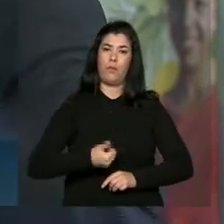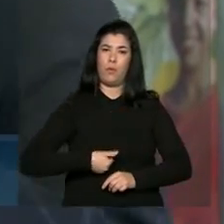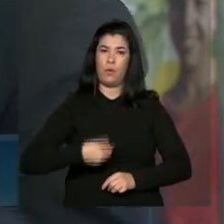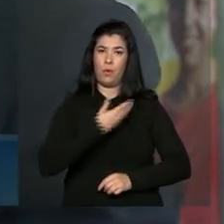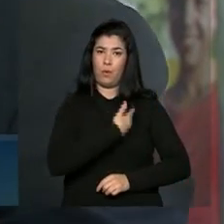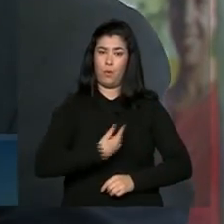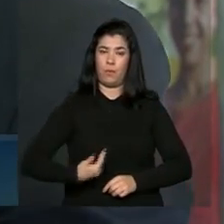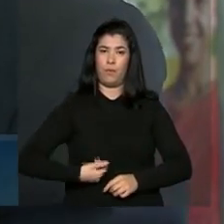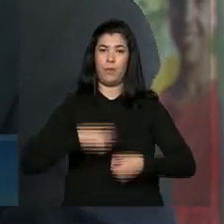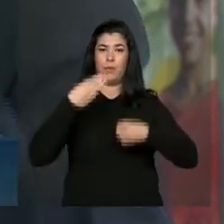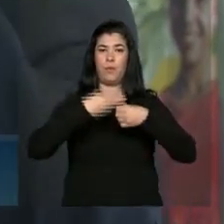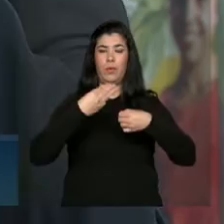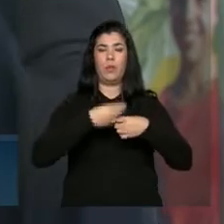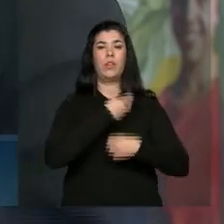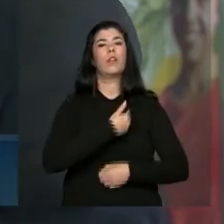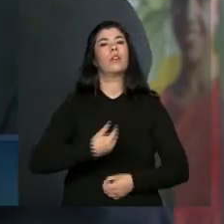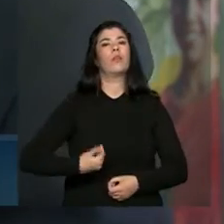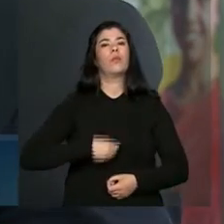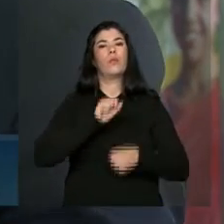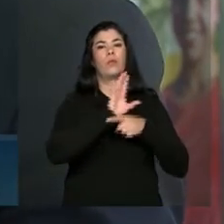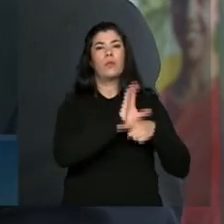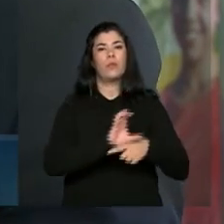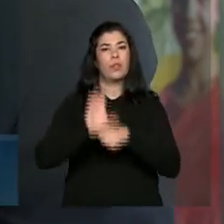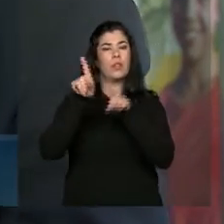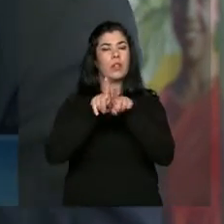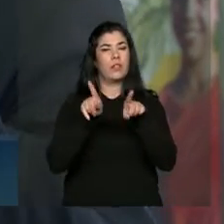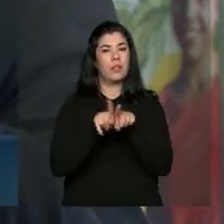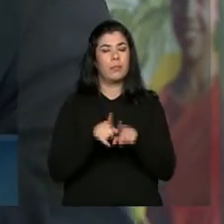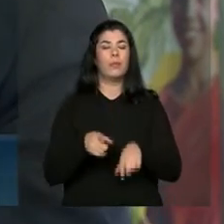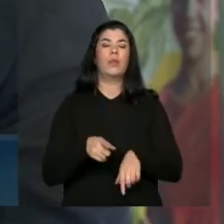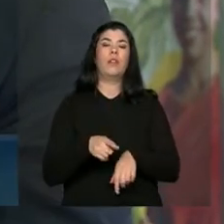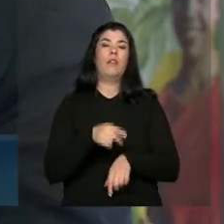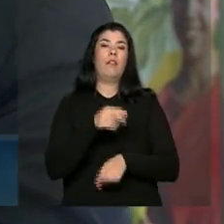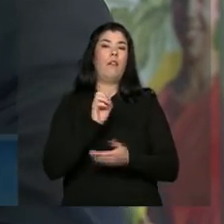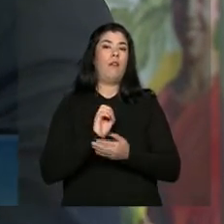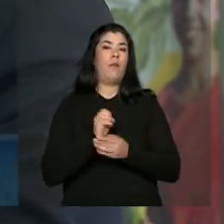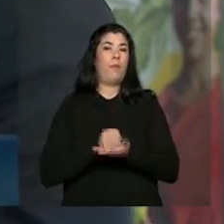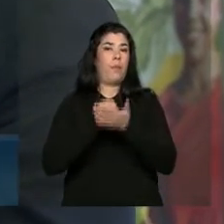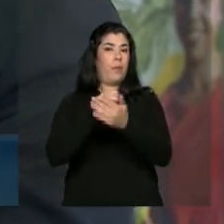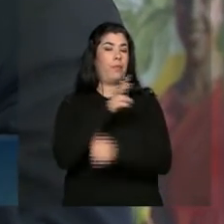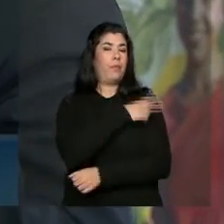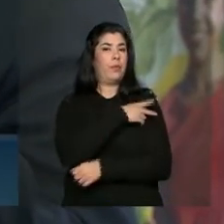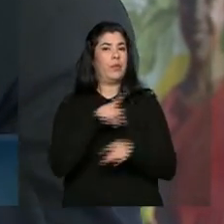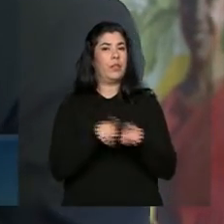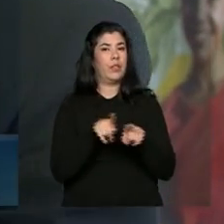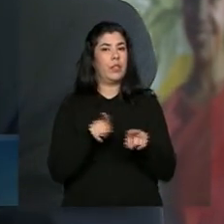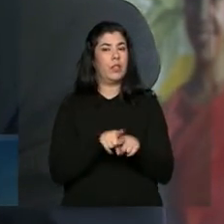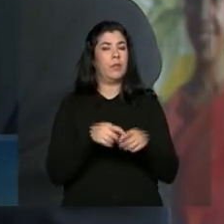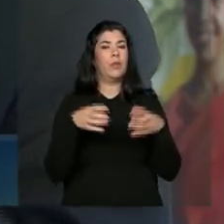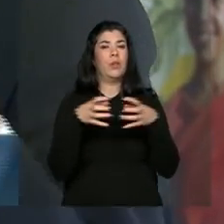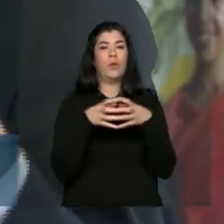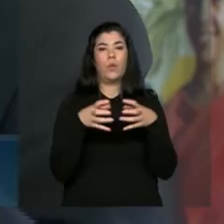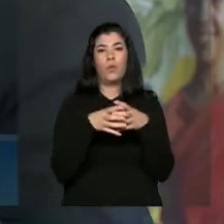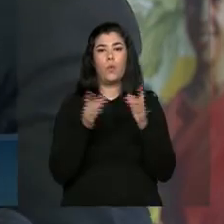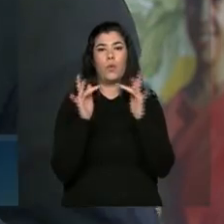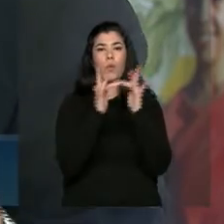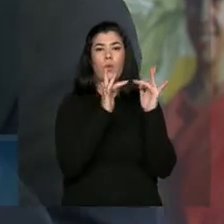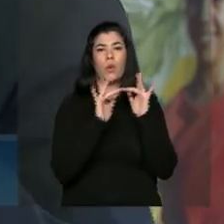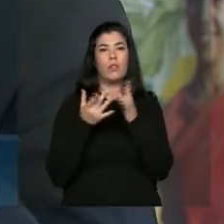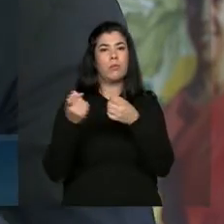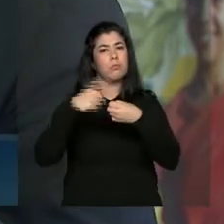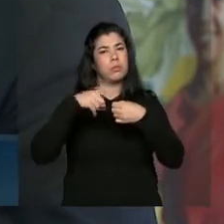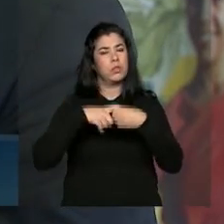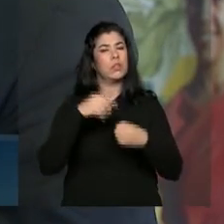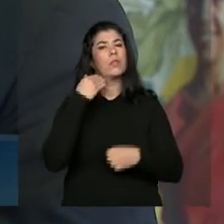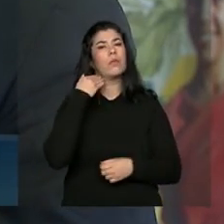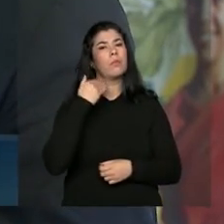governos municipais, com a assistência técnica, com o agente financeiro, com os bancos, para que realmente